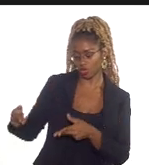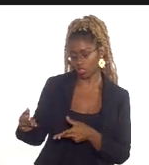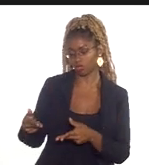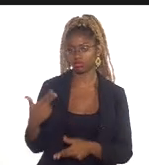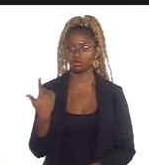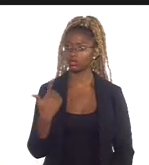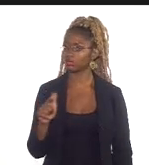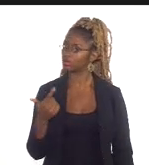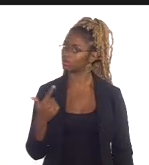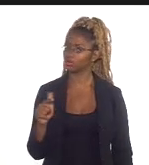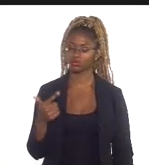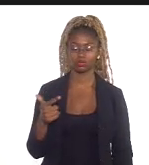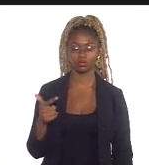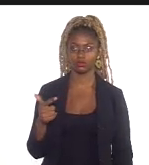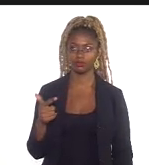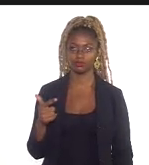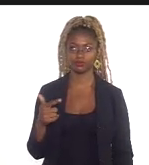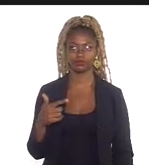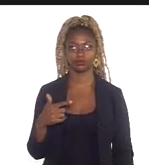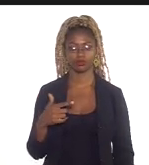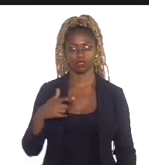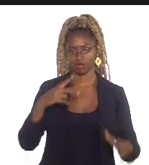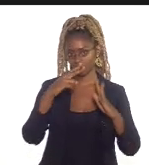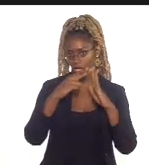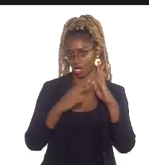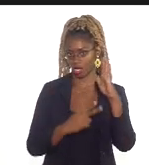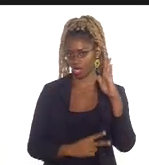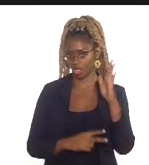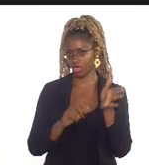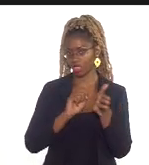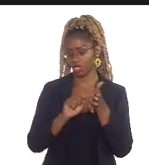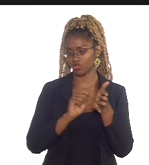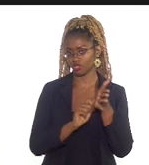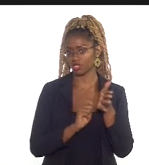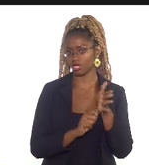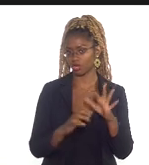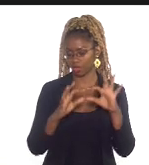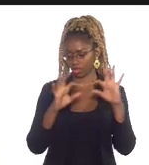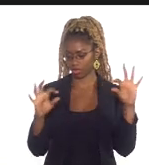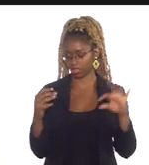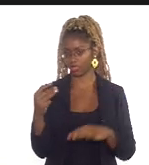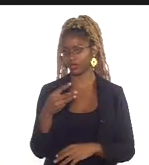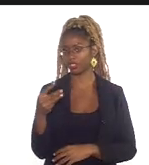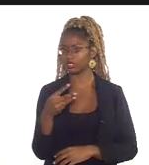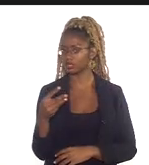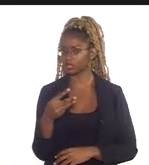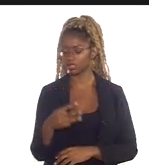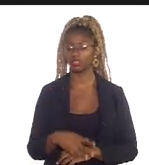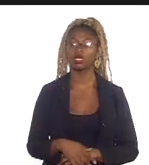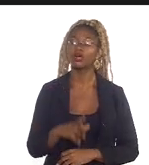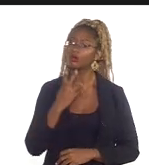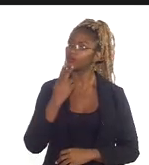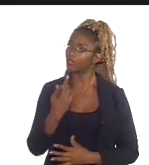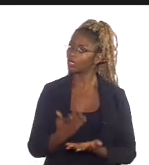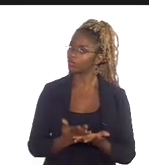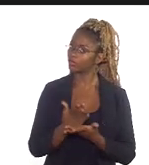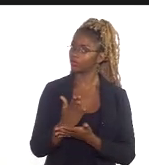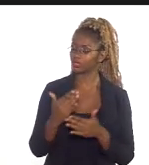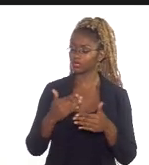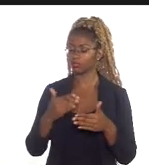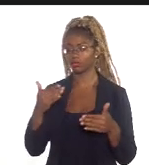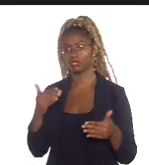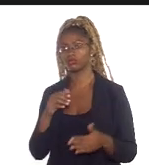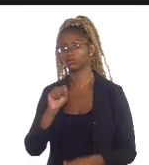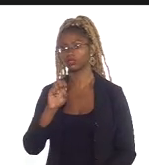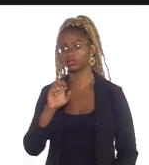há, você lendo o que está escrito na cláusula terceira, ela fala que é uma aprovação prévia pela Cefaz e